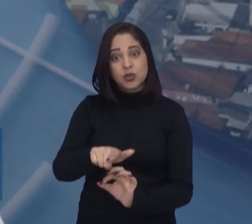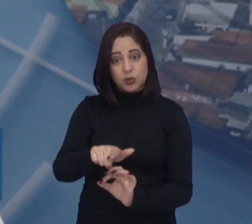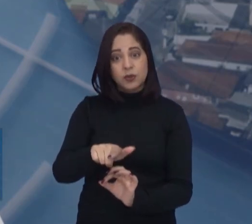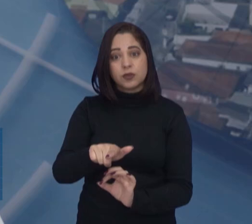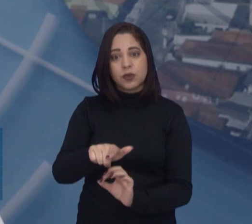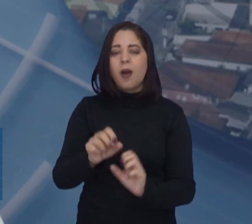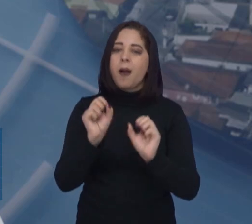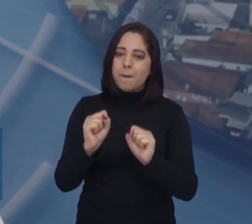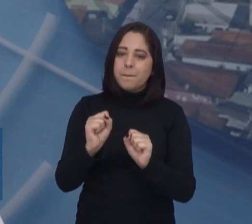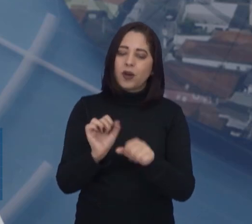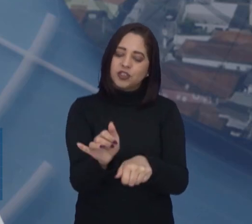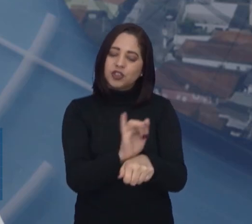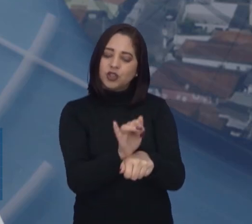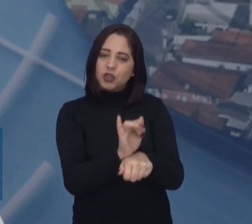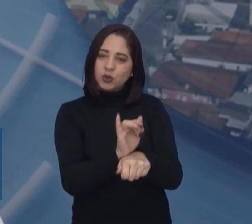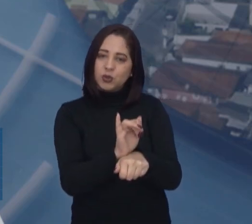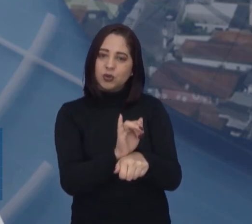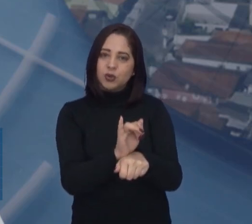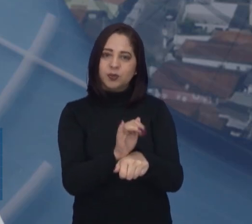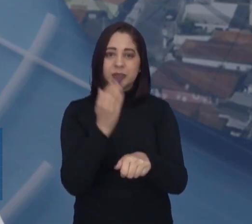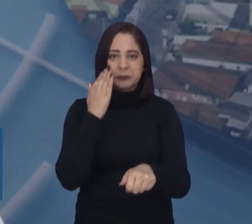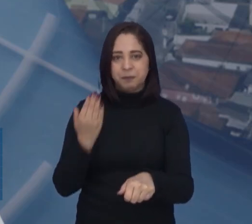íntegra, é só acessar o